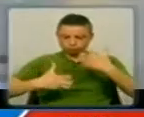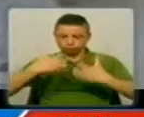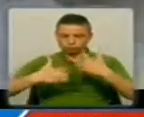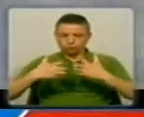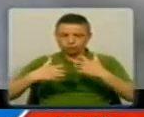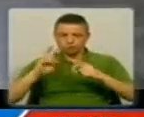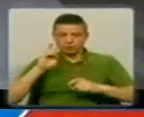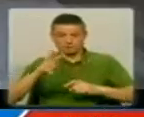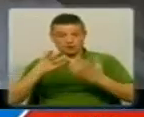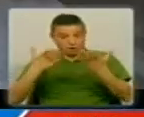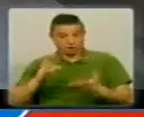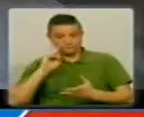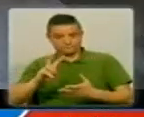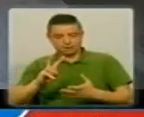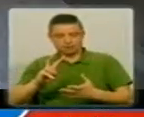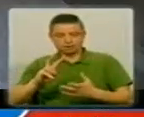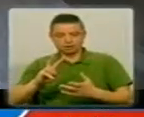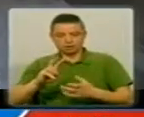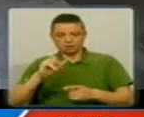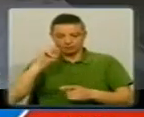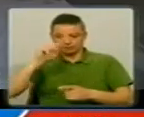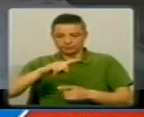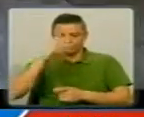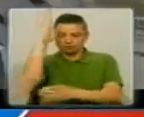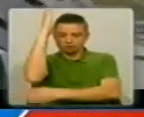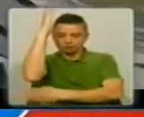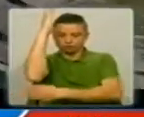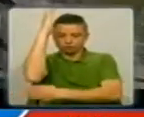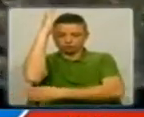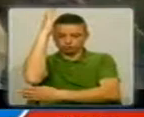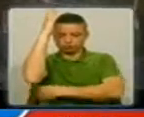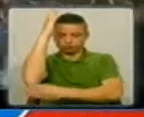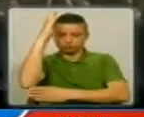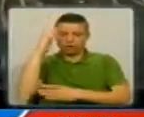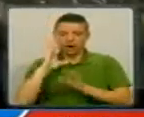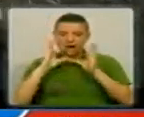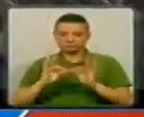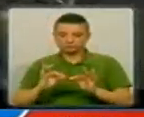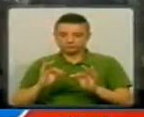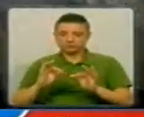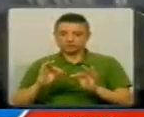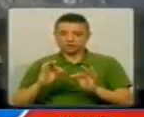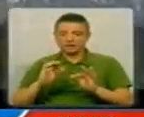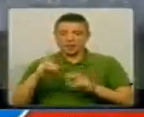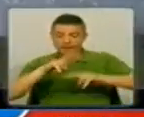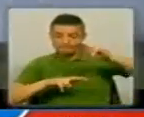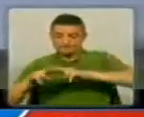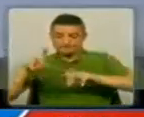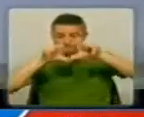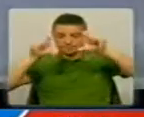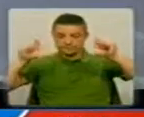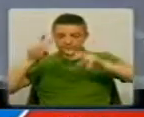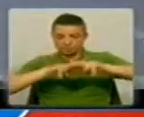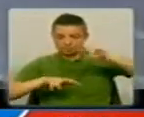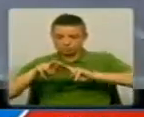precisamente este que nós estamos a ver, nós vemos o lançamento dos vai-vens e, curiosamente, a empresa que construiu e que aperfeiçoou estes motores,